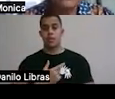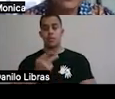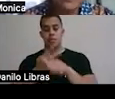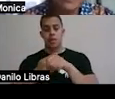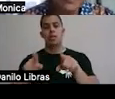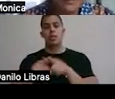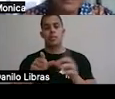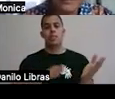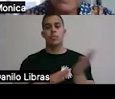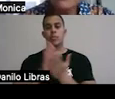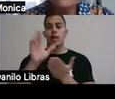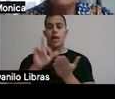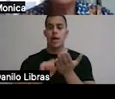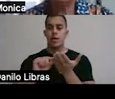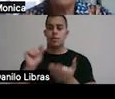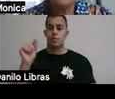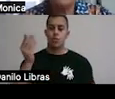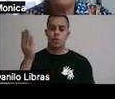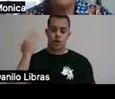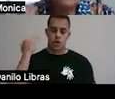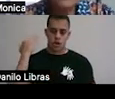artigo recentemente com